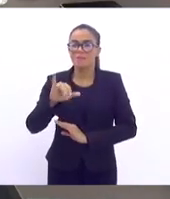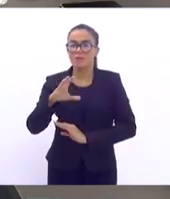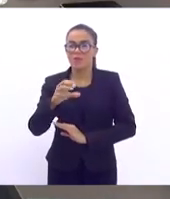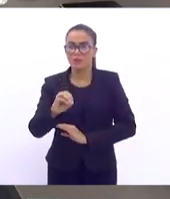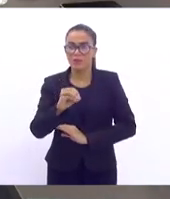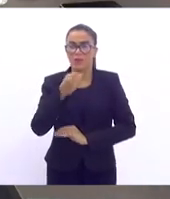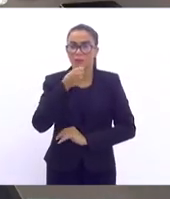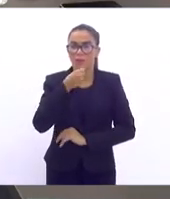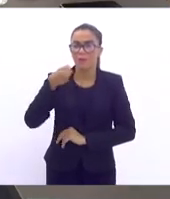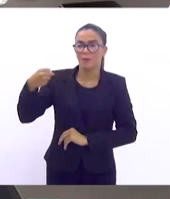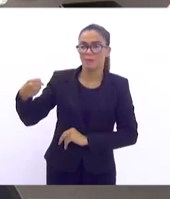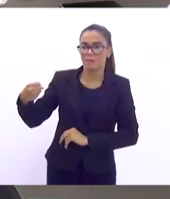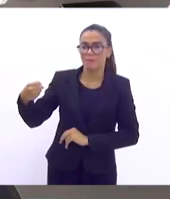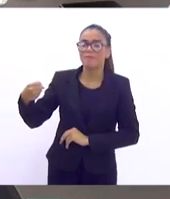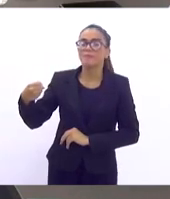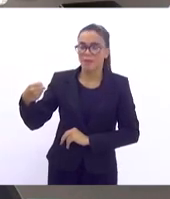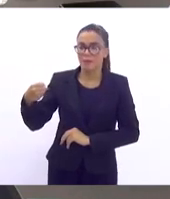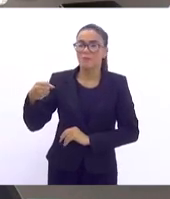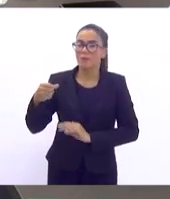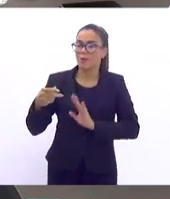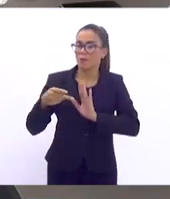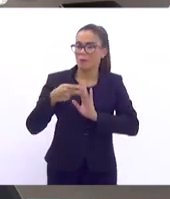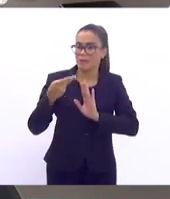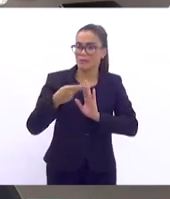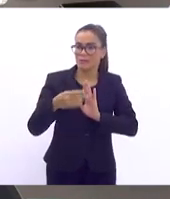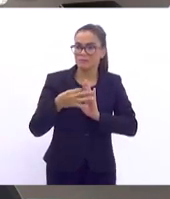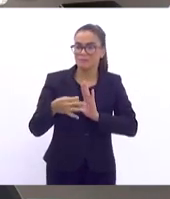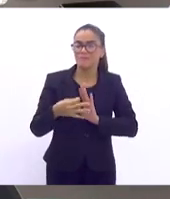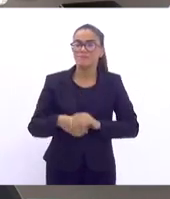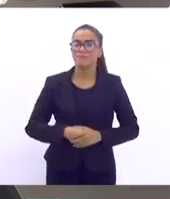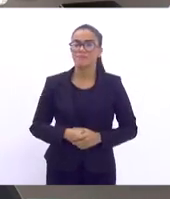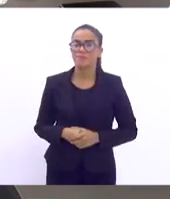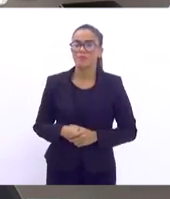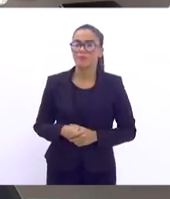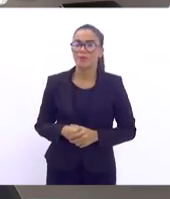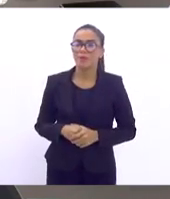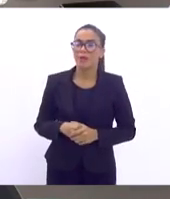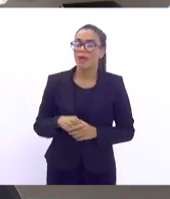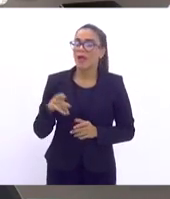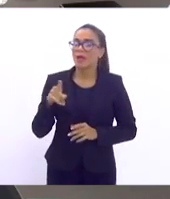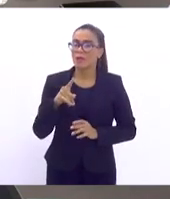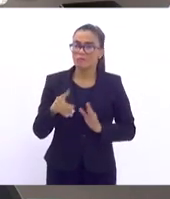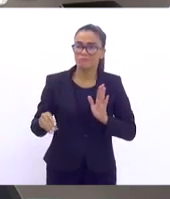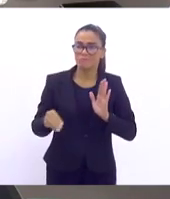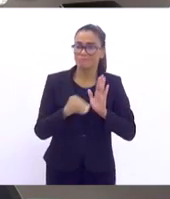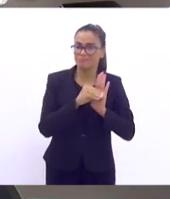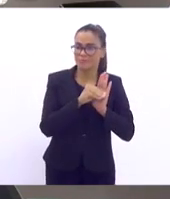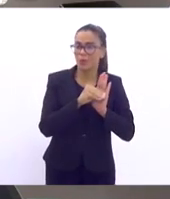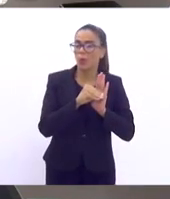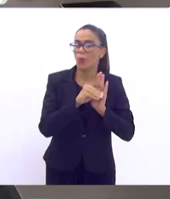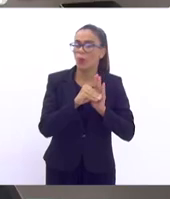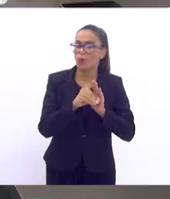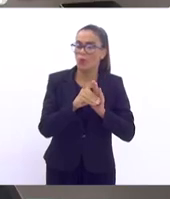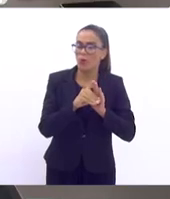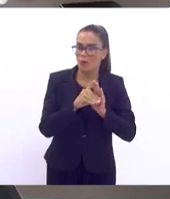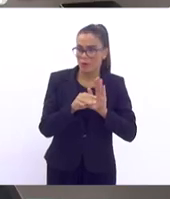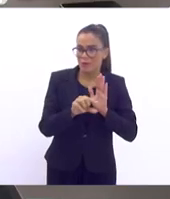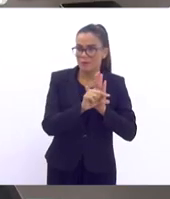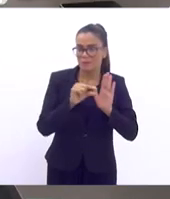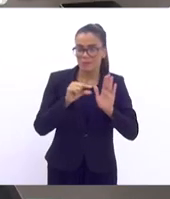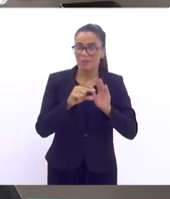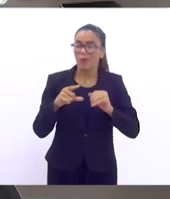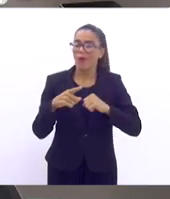para parecer é pela constitucionalidade com emenda porque no artigo